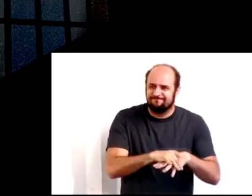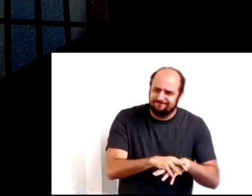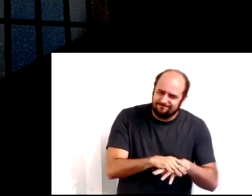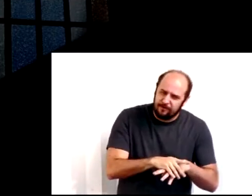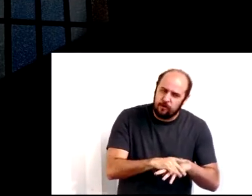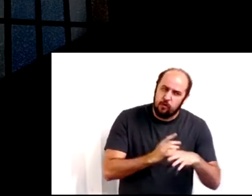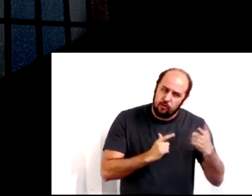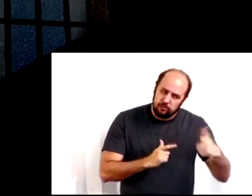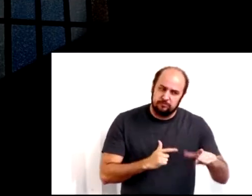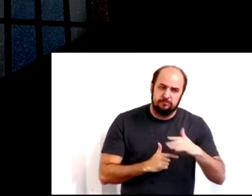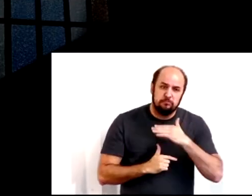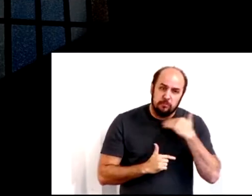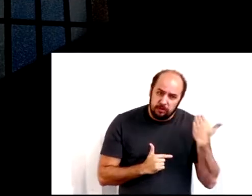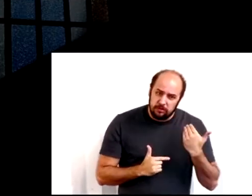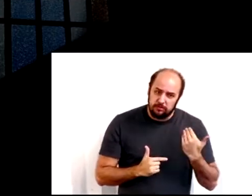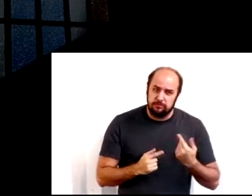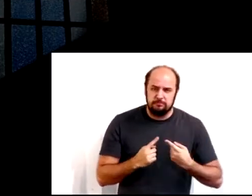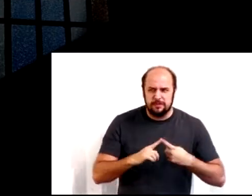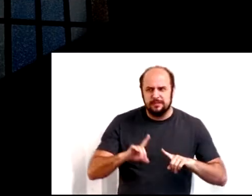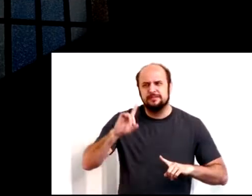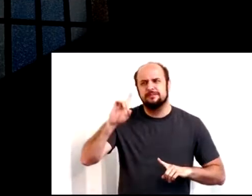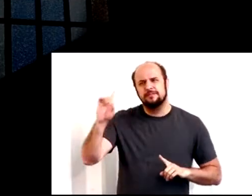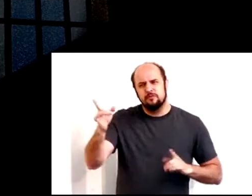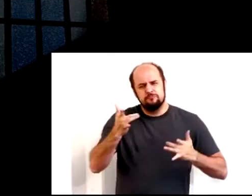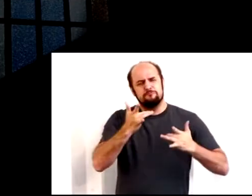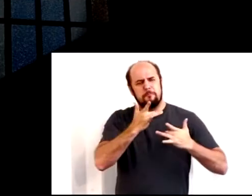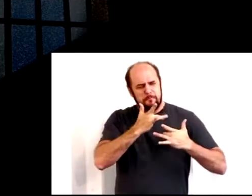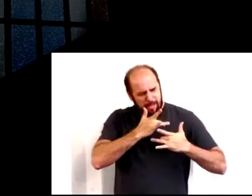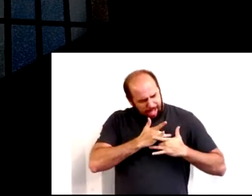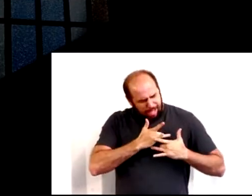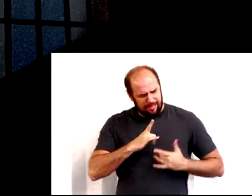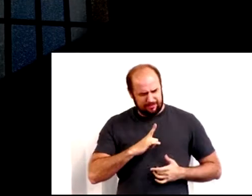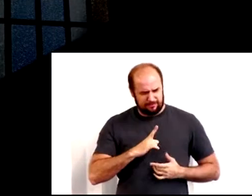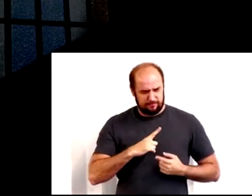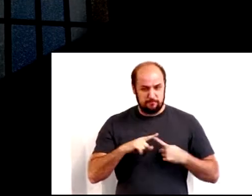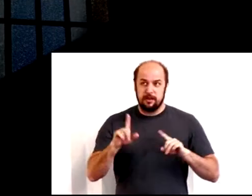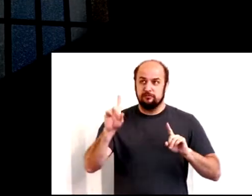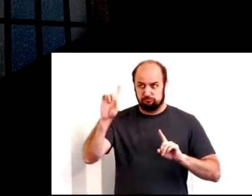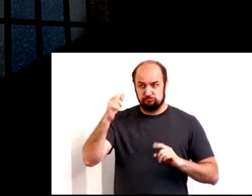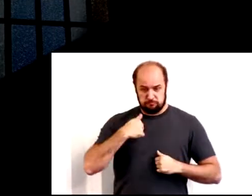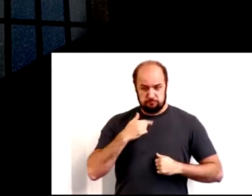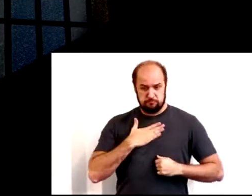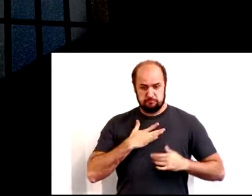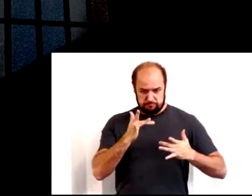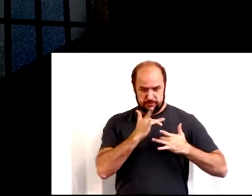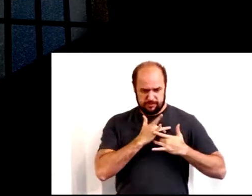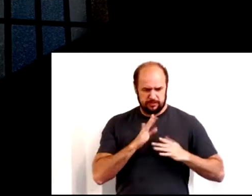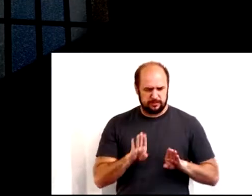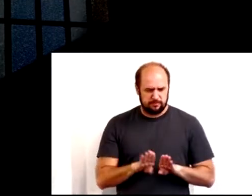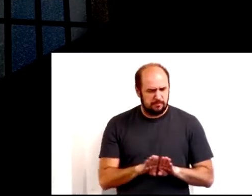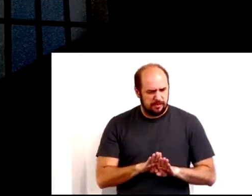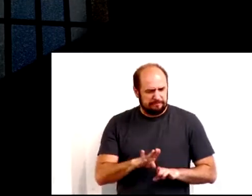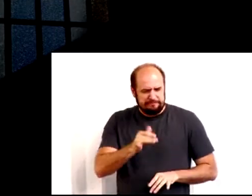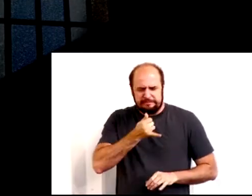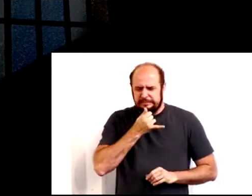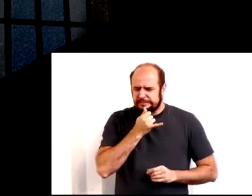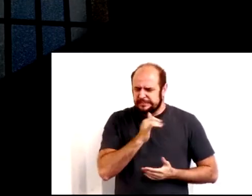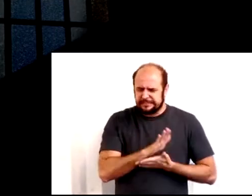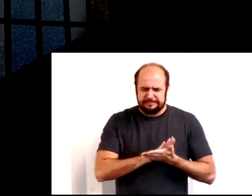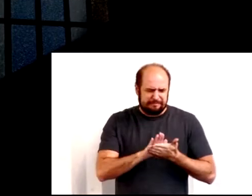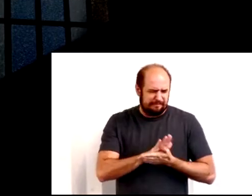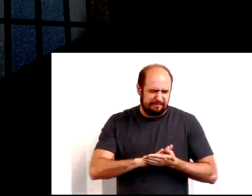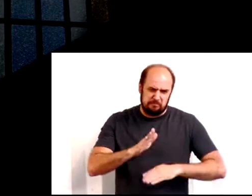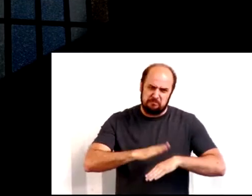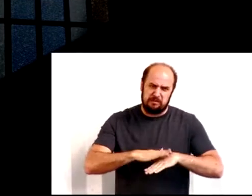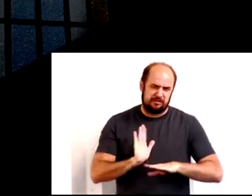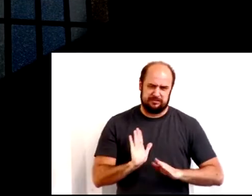Deus, porém, se compadeceu dele, e não somente dele, mas também de mim, para que eu não tivesse tristeza sobre